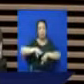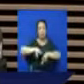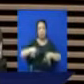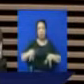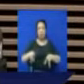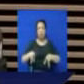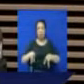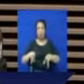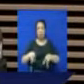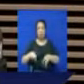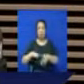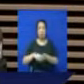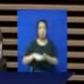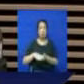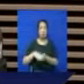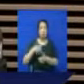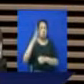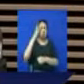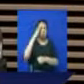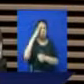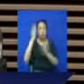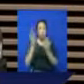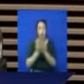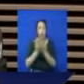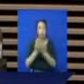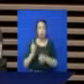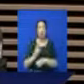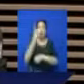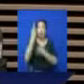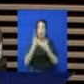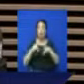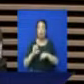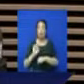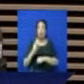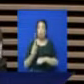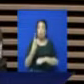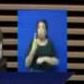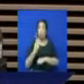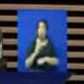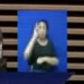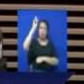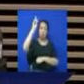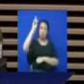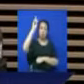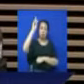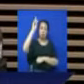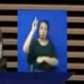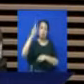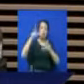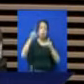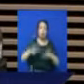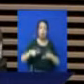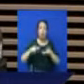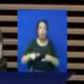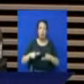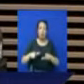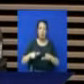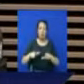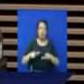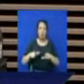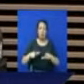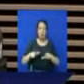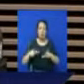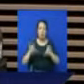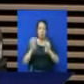de interpretar a Bíblia, mas há um só Senhor, há uma só pedra fundamental onde esta igreja foi edificada. Então ela é una, no